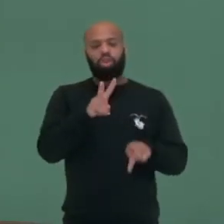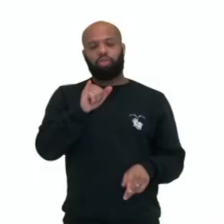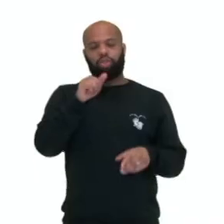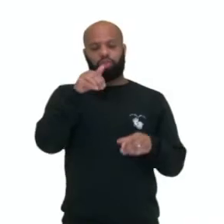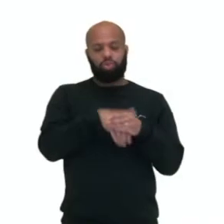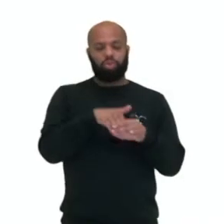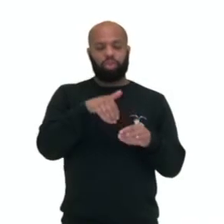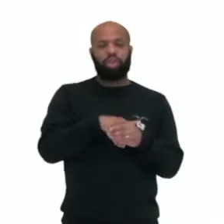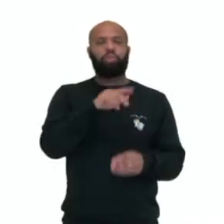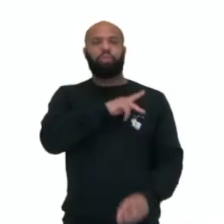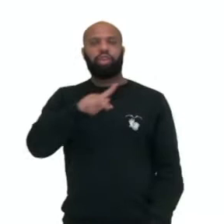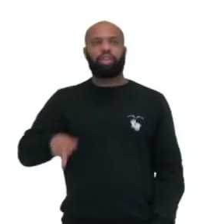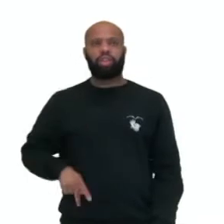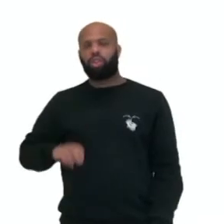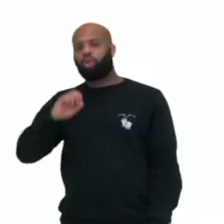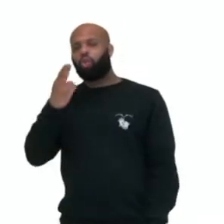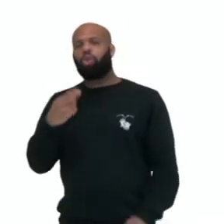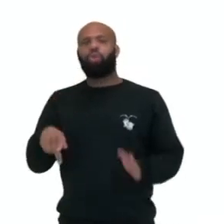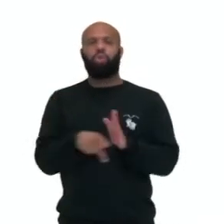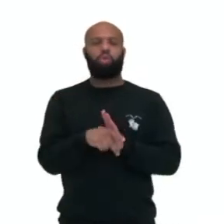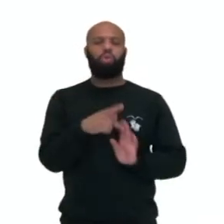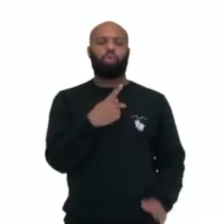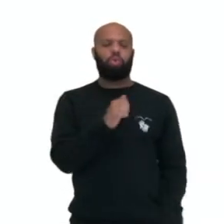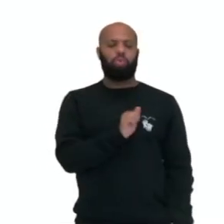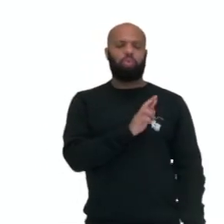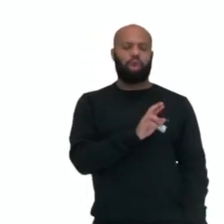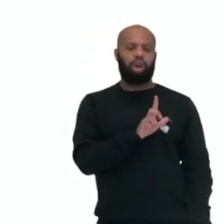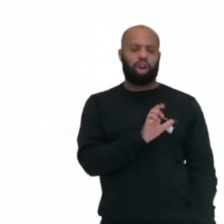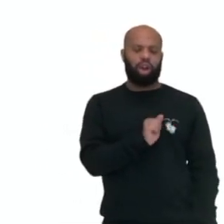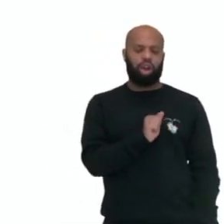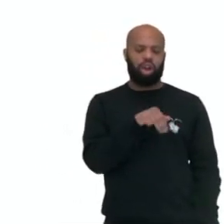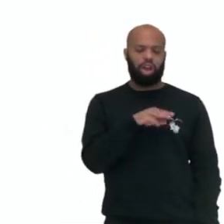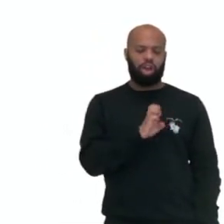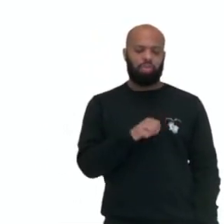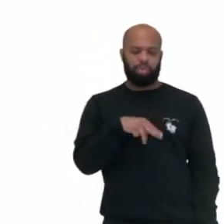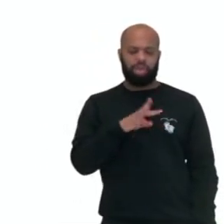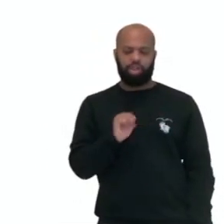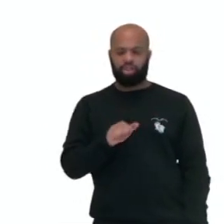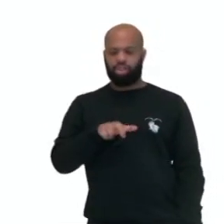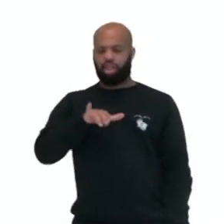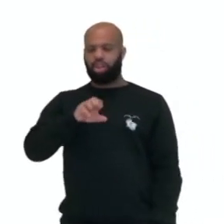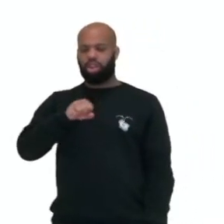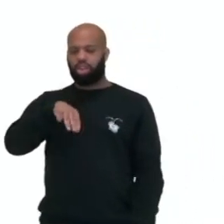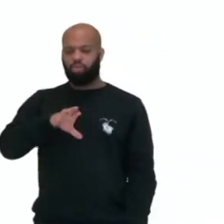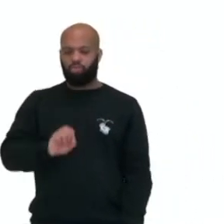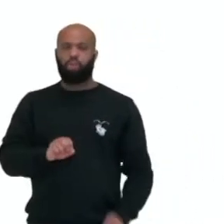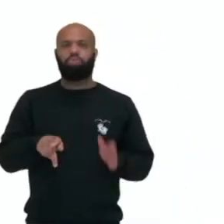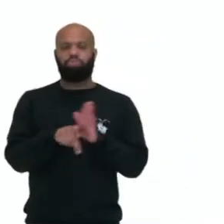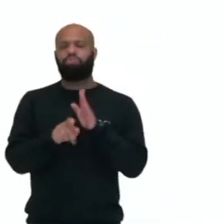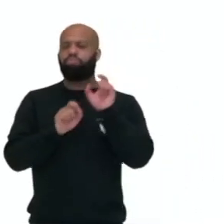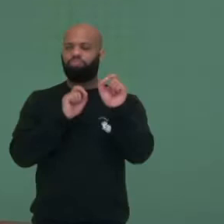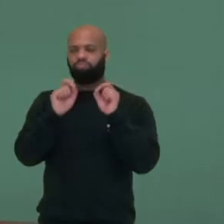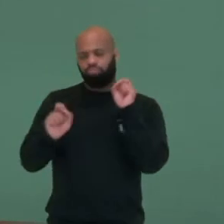entre presidencialismo e parlamentarismo, também para escolher entre república e monarquia. Então, dali a 5 anos,